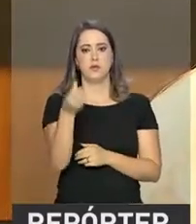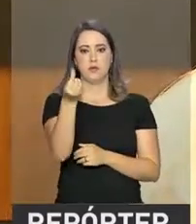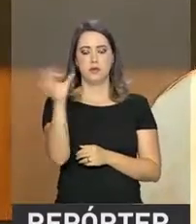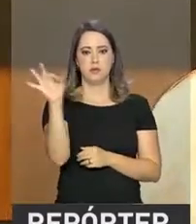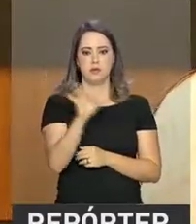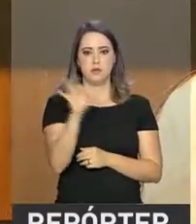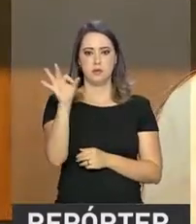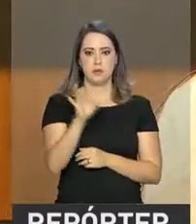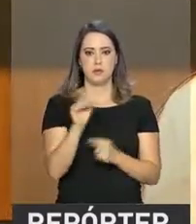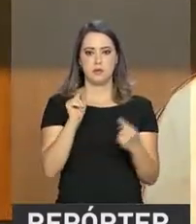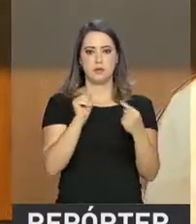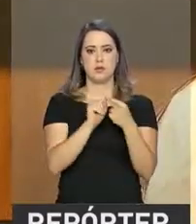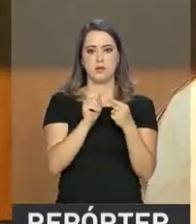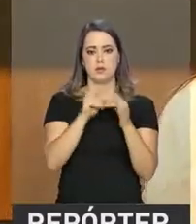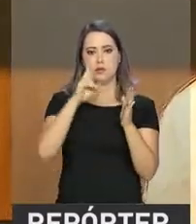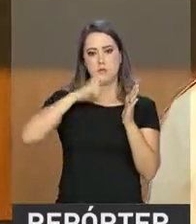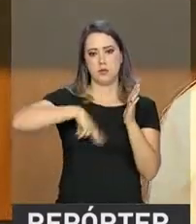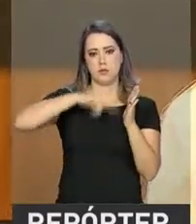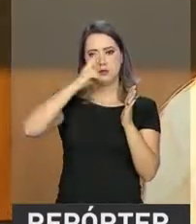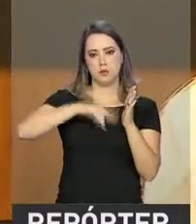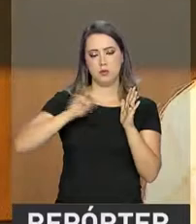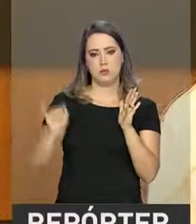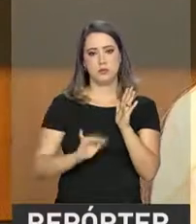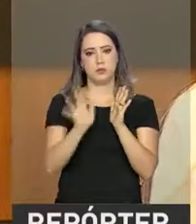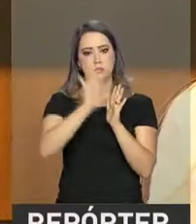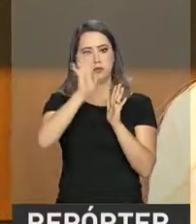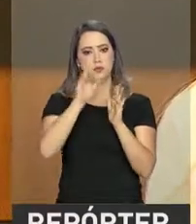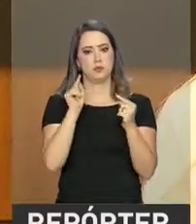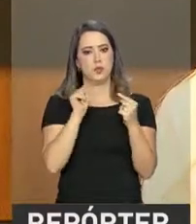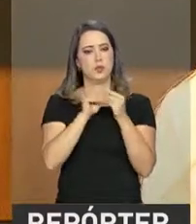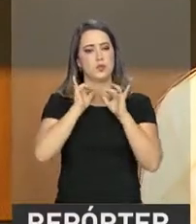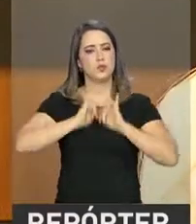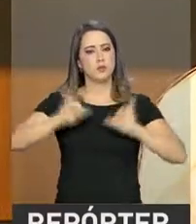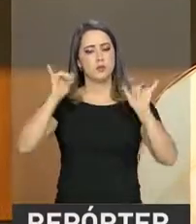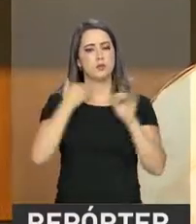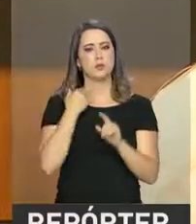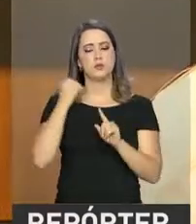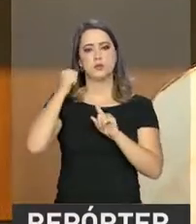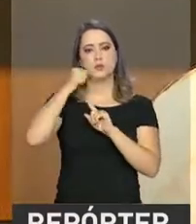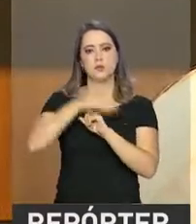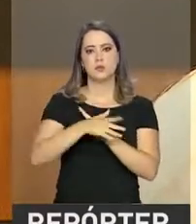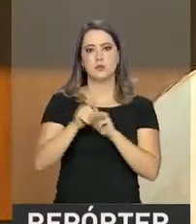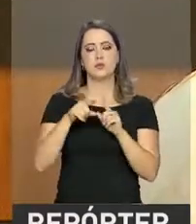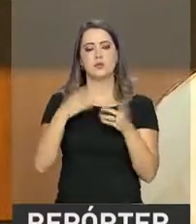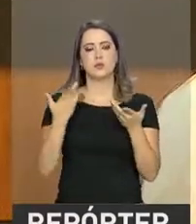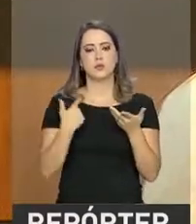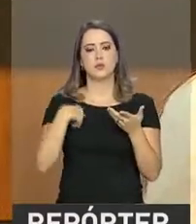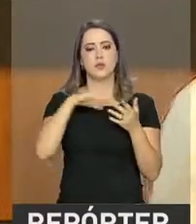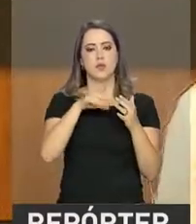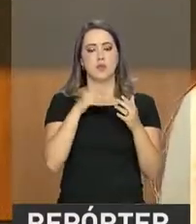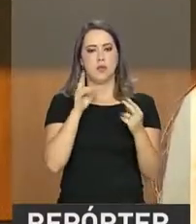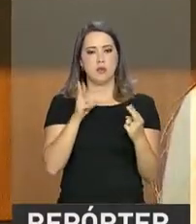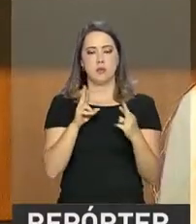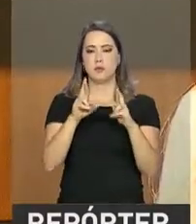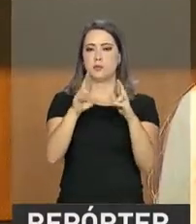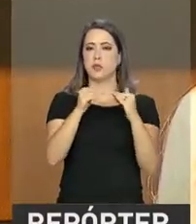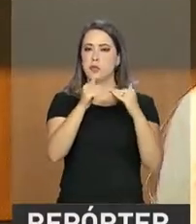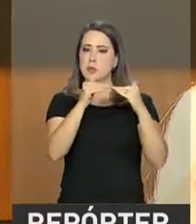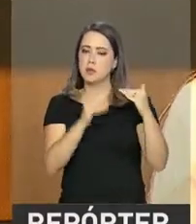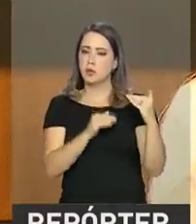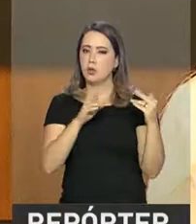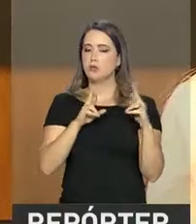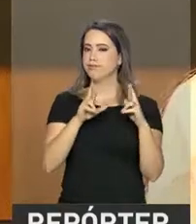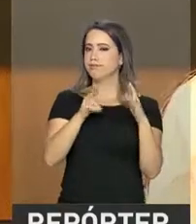1,6%, de acordo com o relatório de inflação divulgado pelo Banco Central. A previsão é inferior do que a estimada pelo mercado